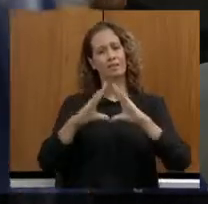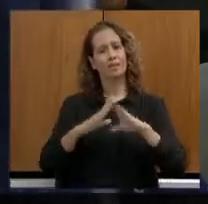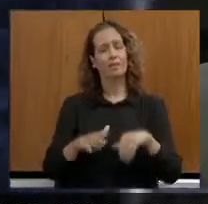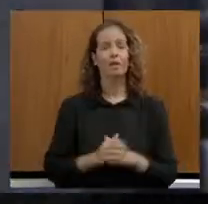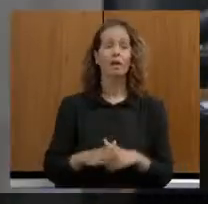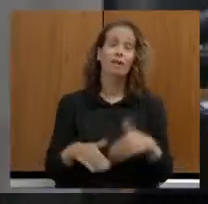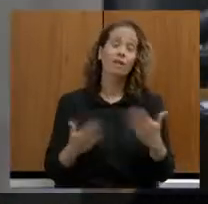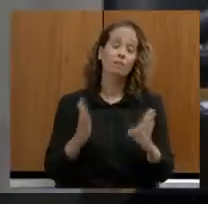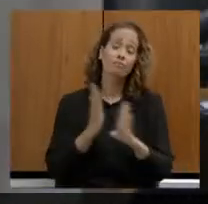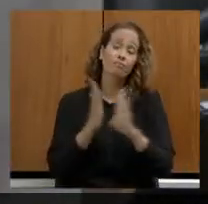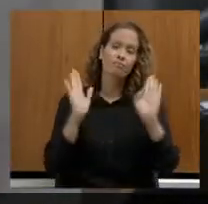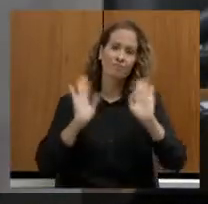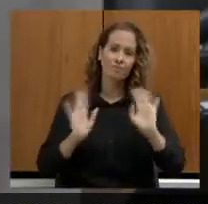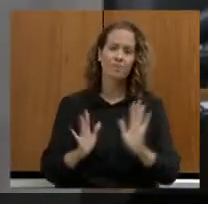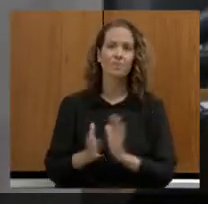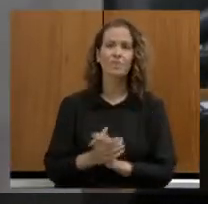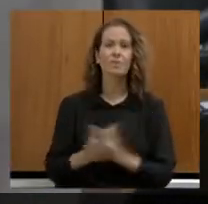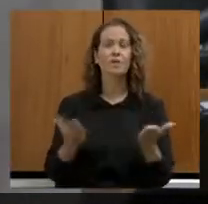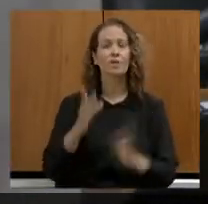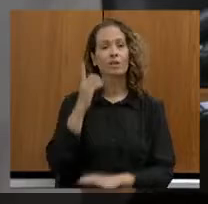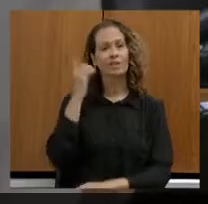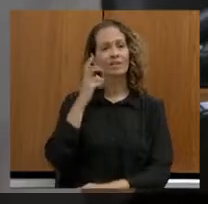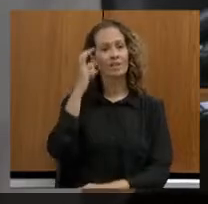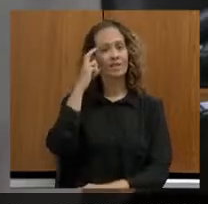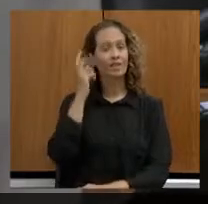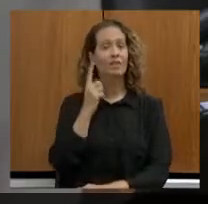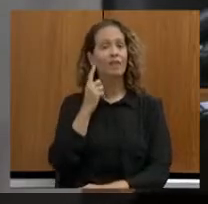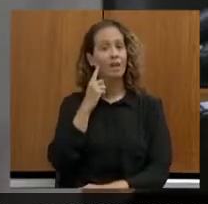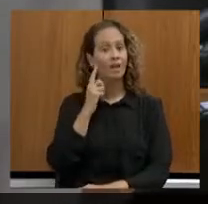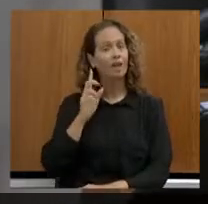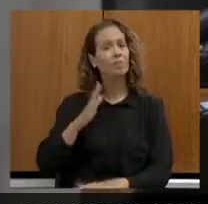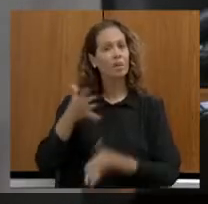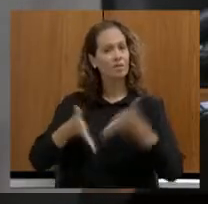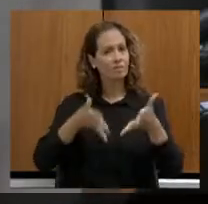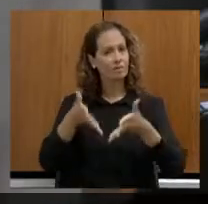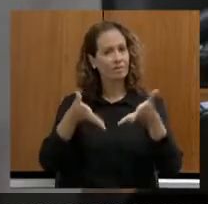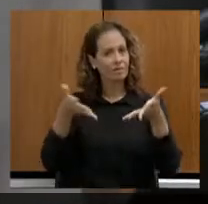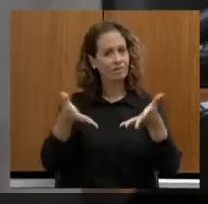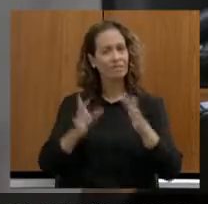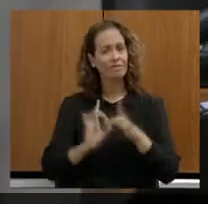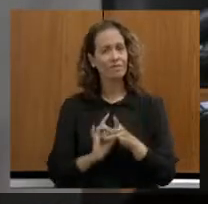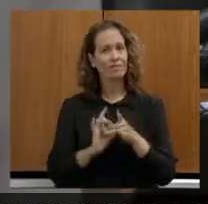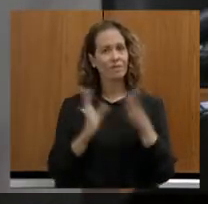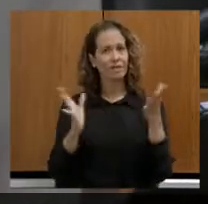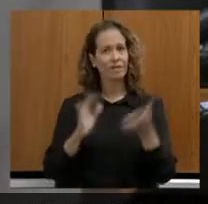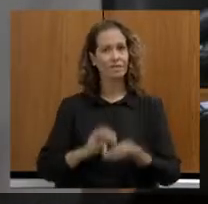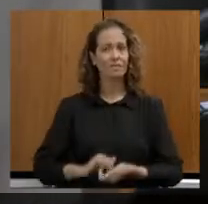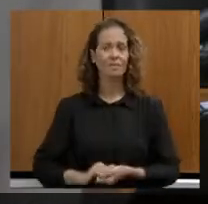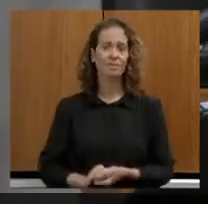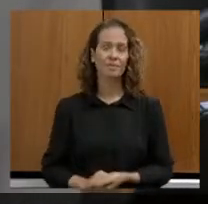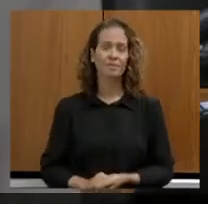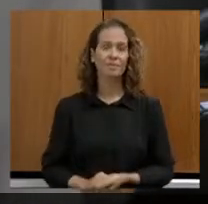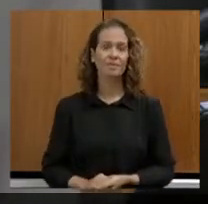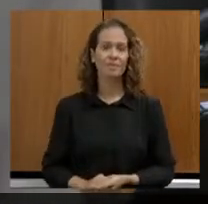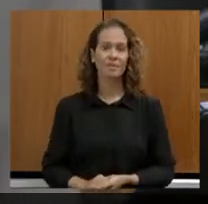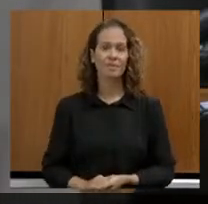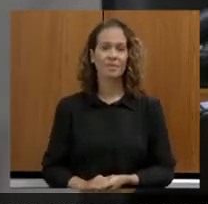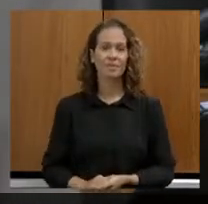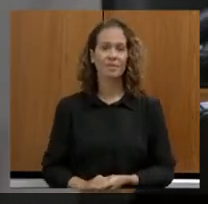né com a palavra Deputado Zé Guilherme para fazer o uso da sua palavra da sua fazer os a palavra